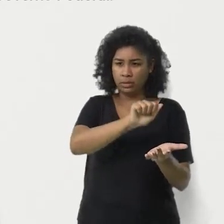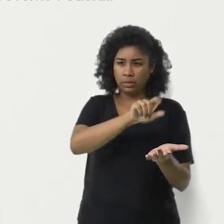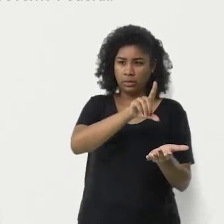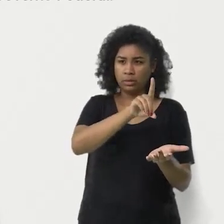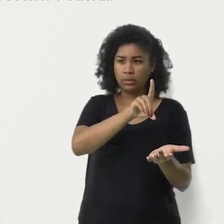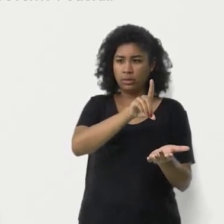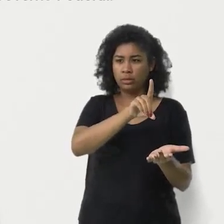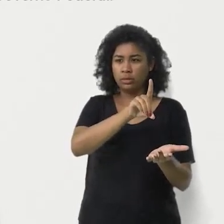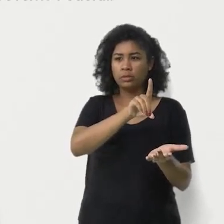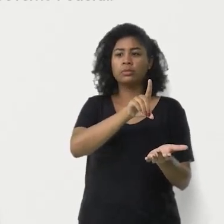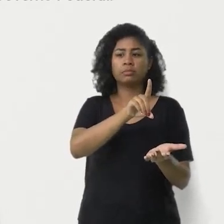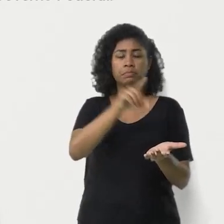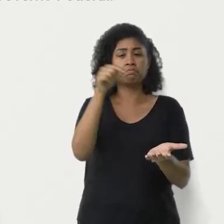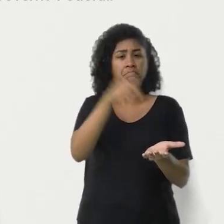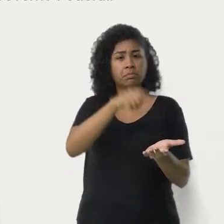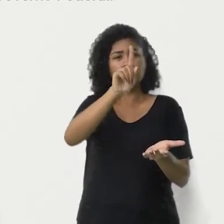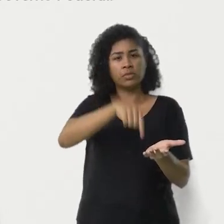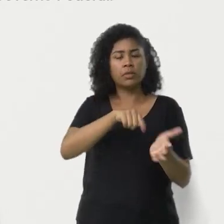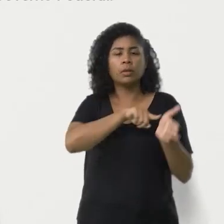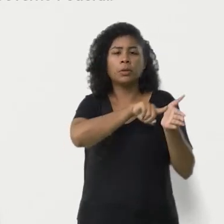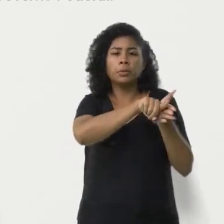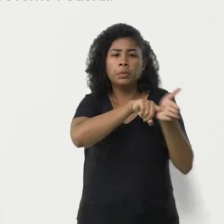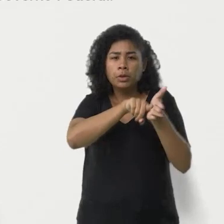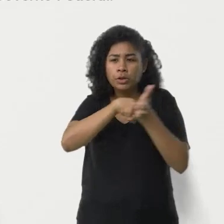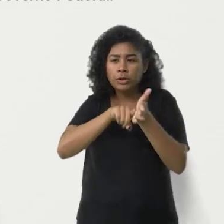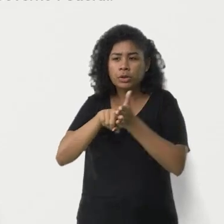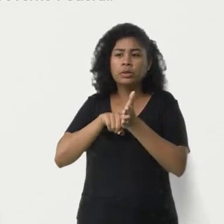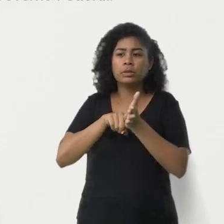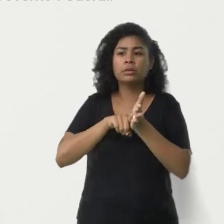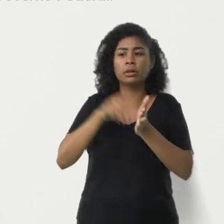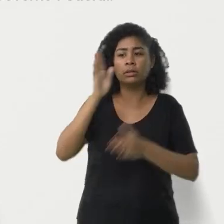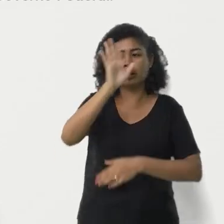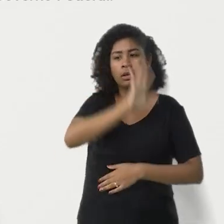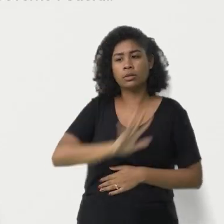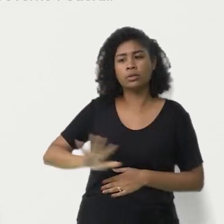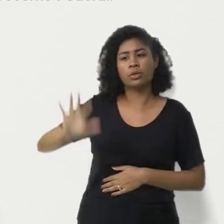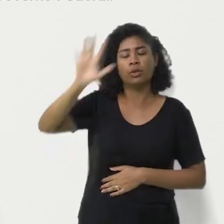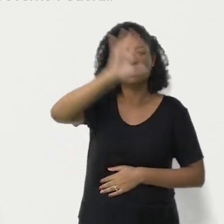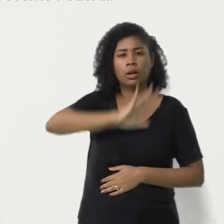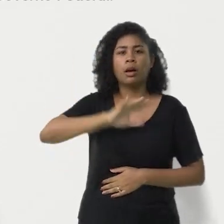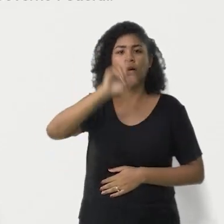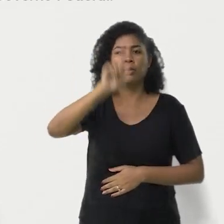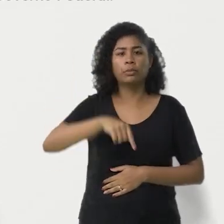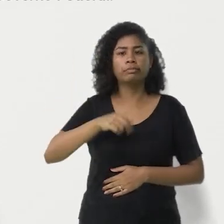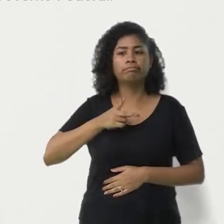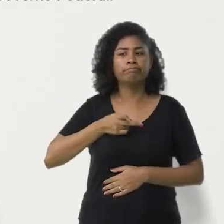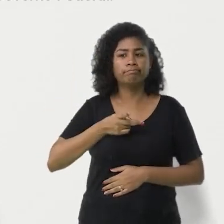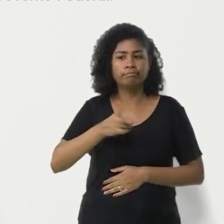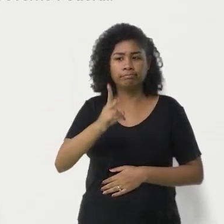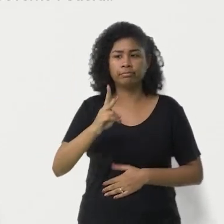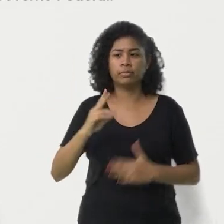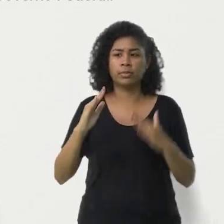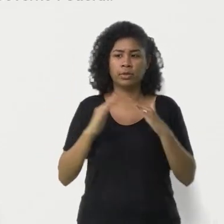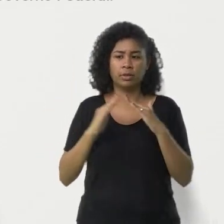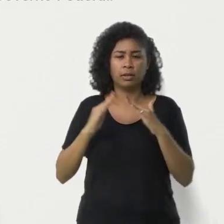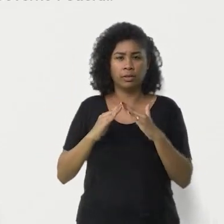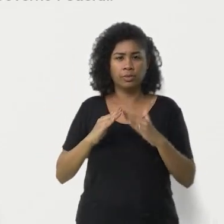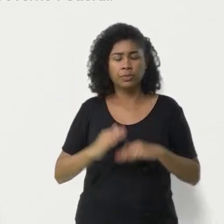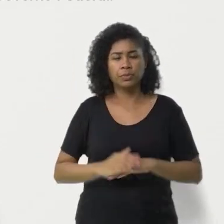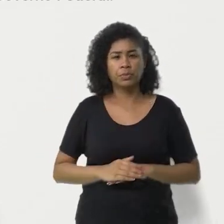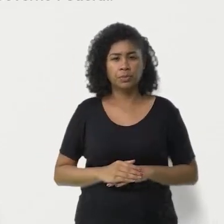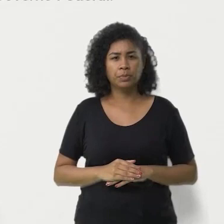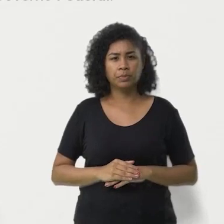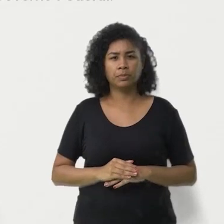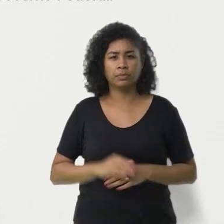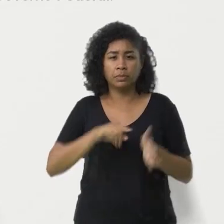é feita aí pelo Instituto, pela Pesquisa Nacional por Amostras de Domicílios Contínua, no ano